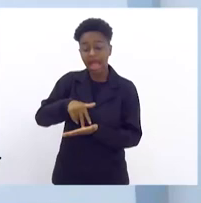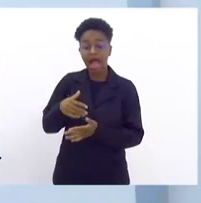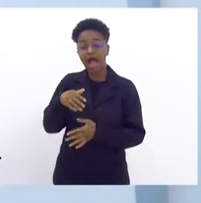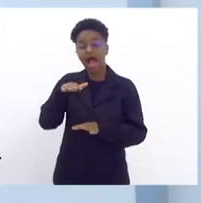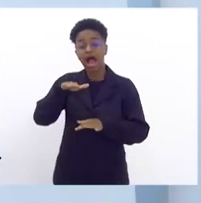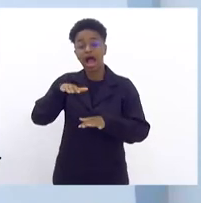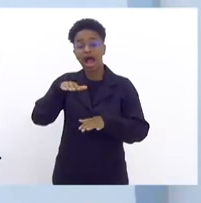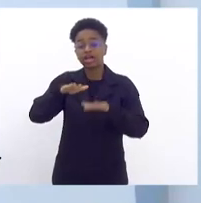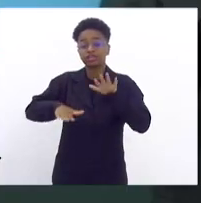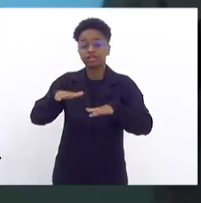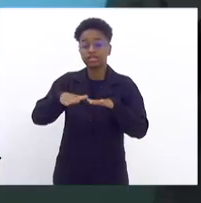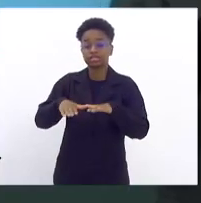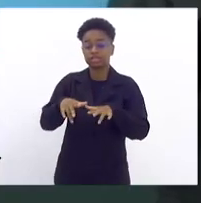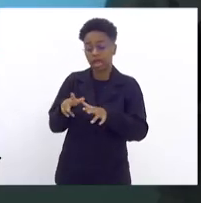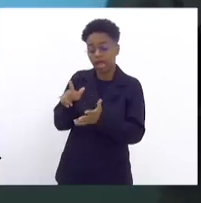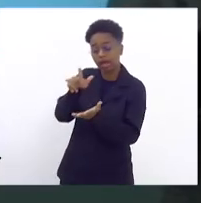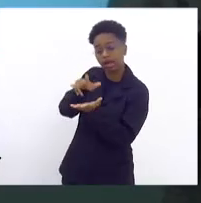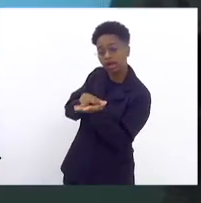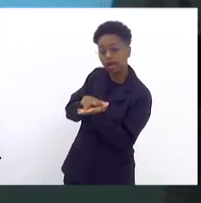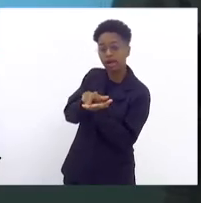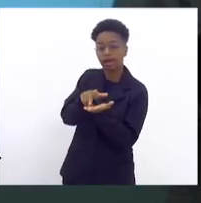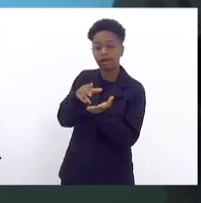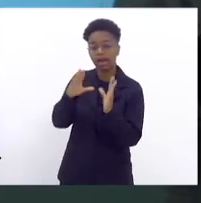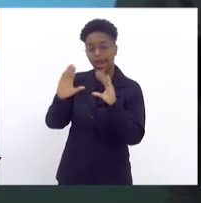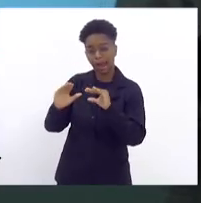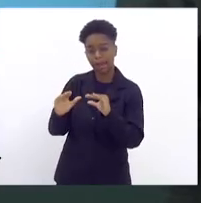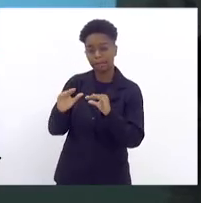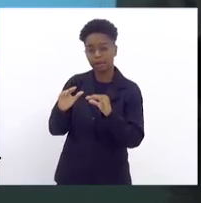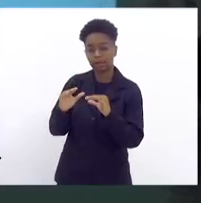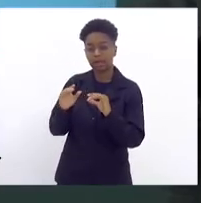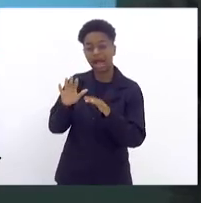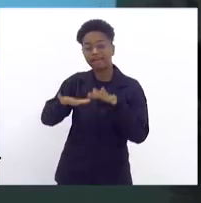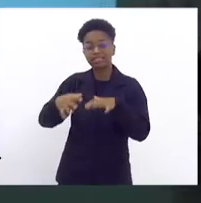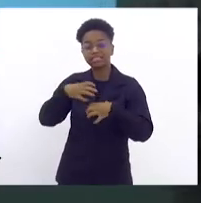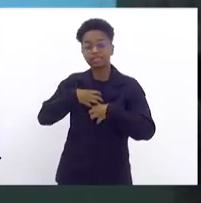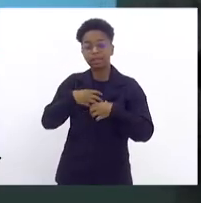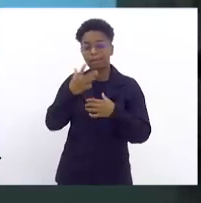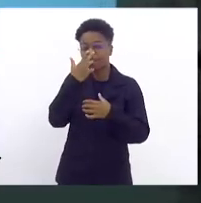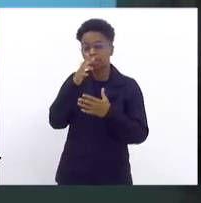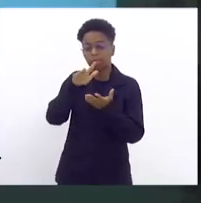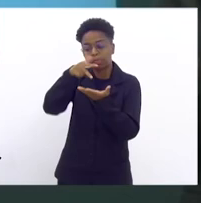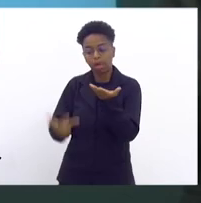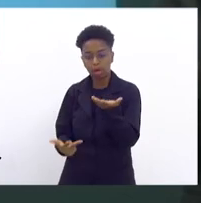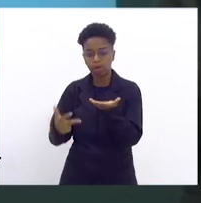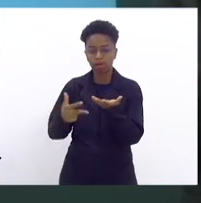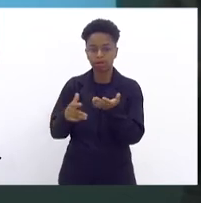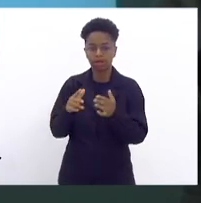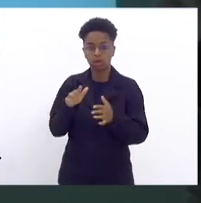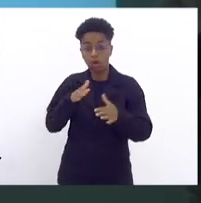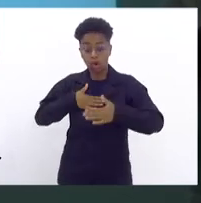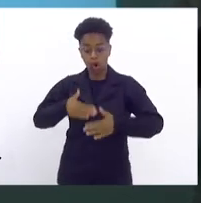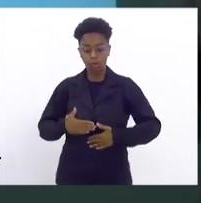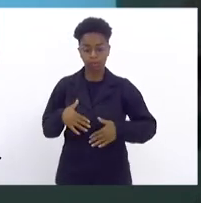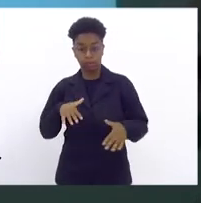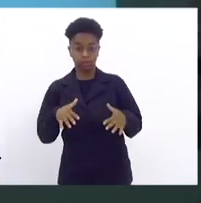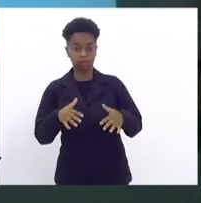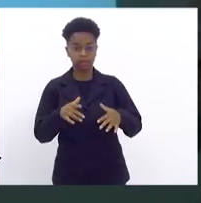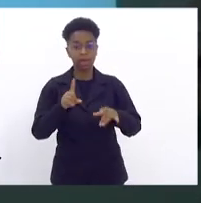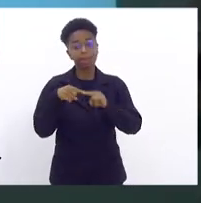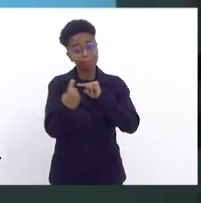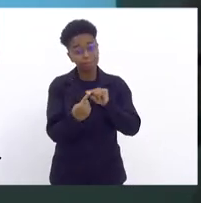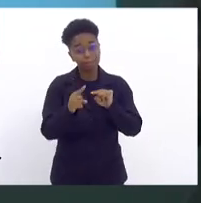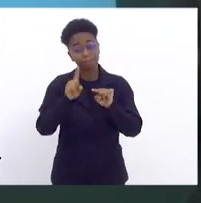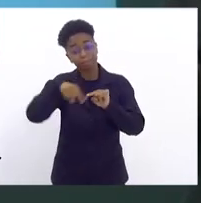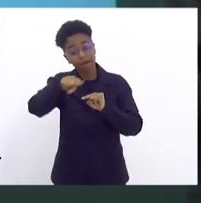confortável sabe que tá no meio não vai cair Mas de repente você tem a sensação de queda livre você faz assim né mas você sabe que você não vai cair